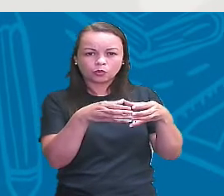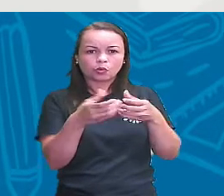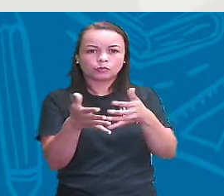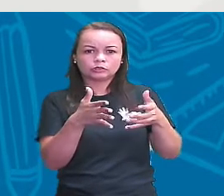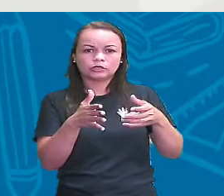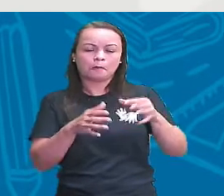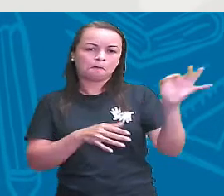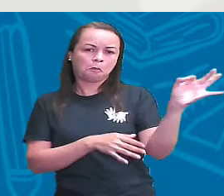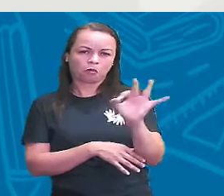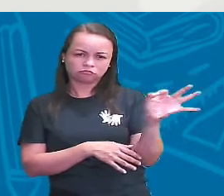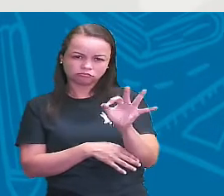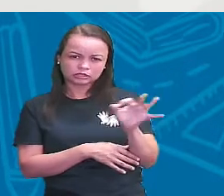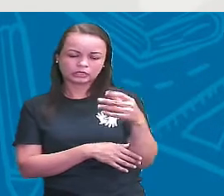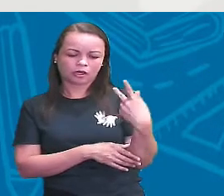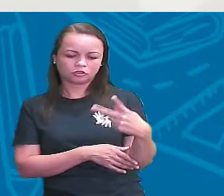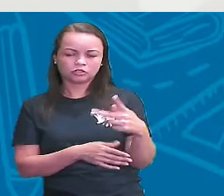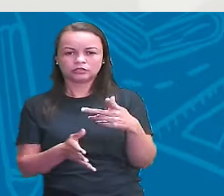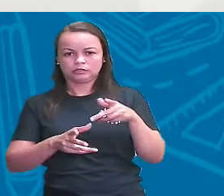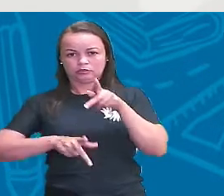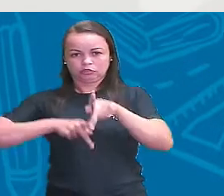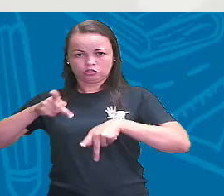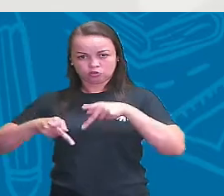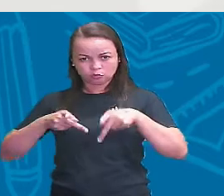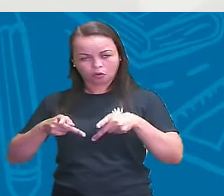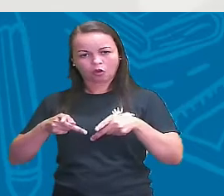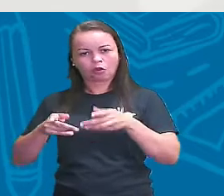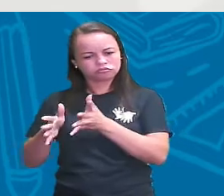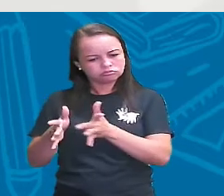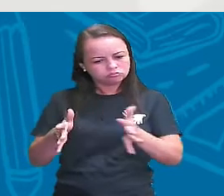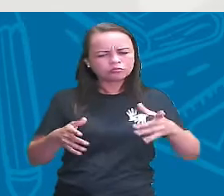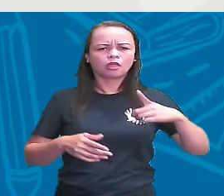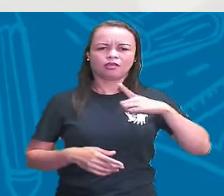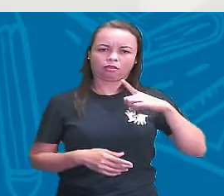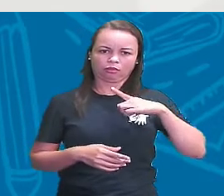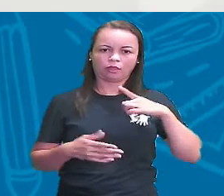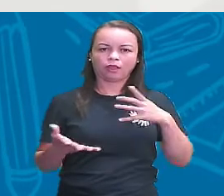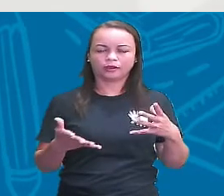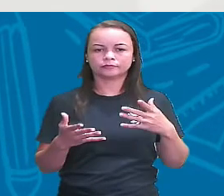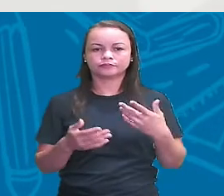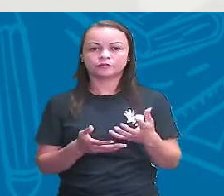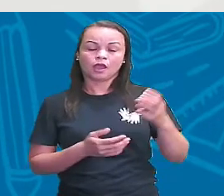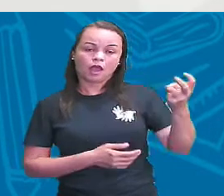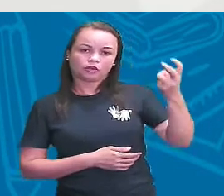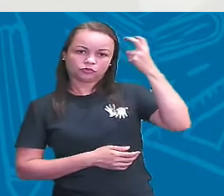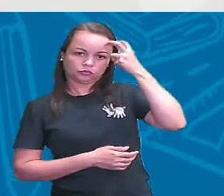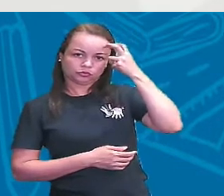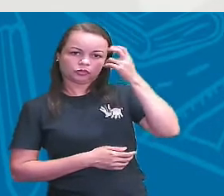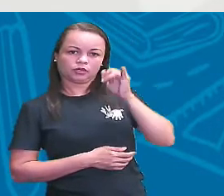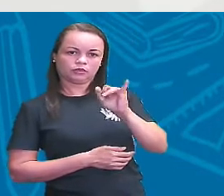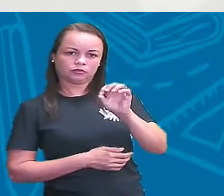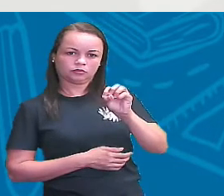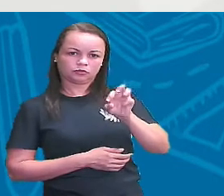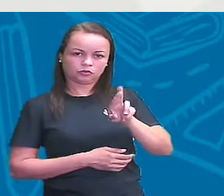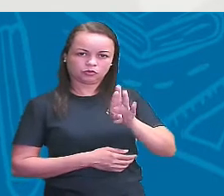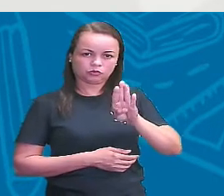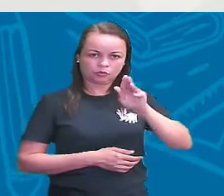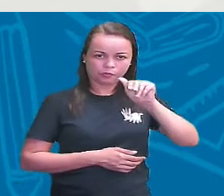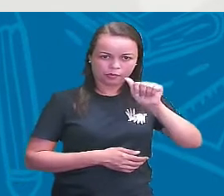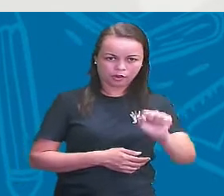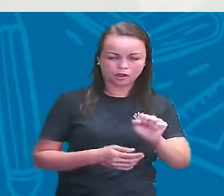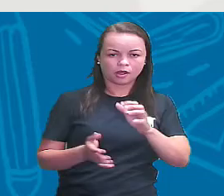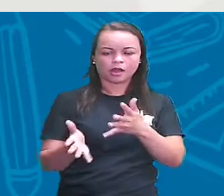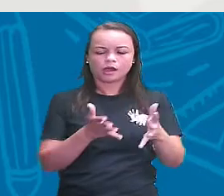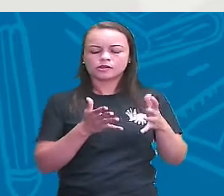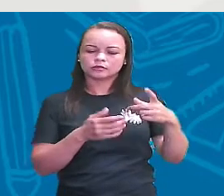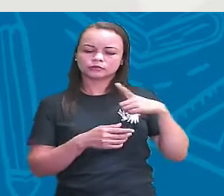dias de hoje, né, desses povos iorubás, tá? A cultura iorubá, ela tem uma forte presença tanto no